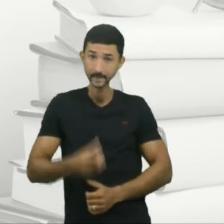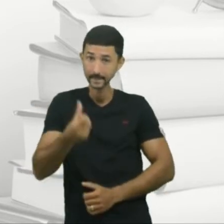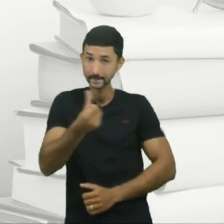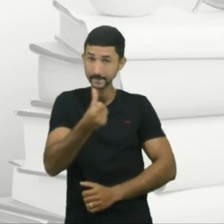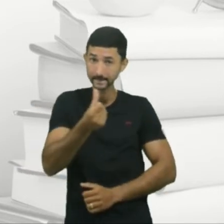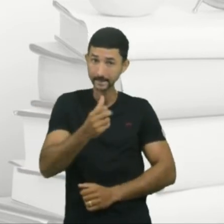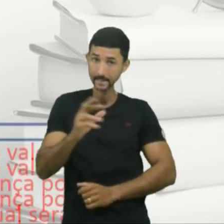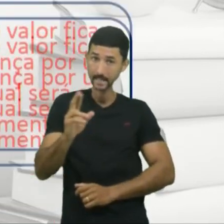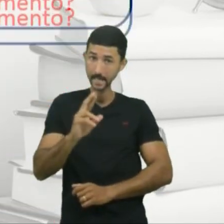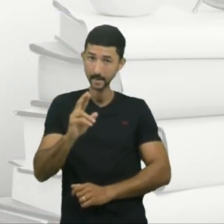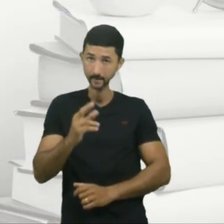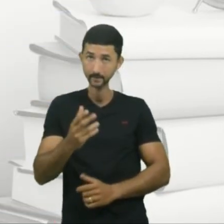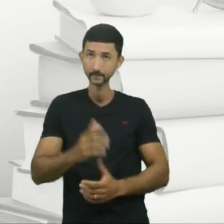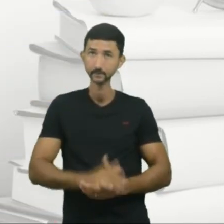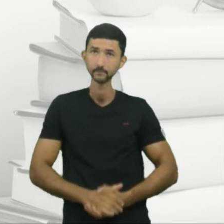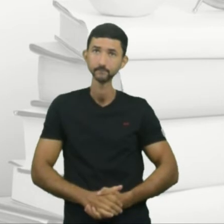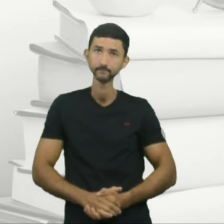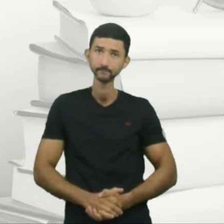R$ 66, tá?